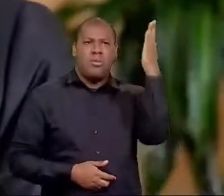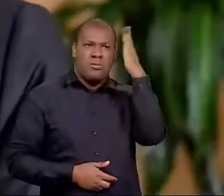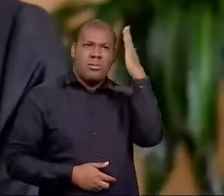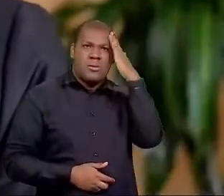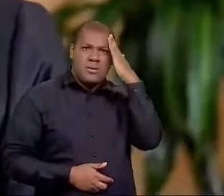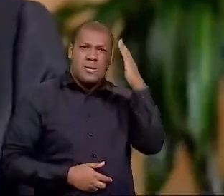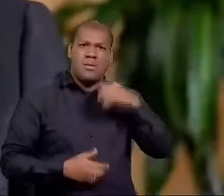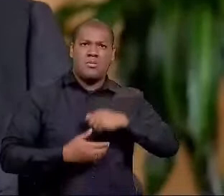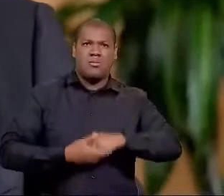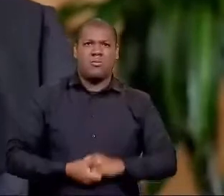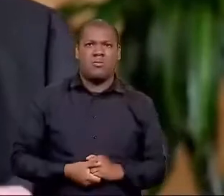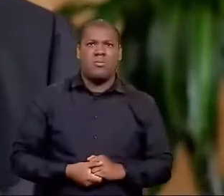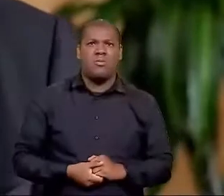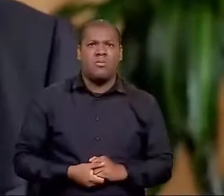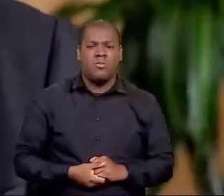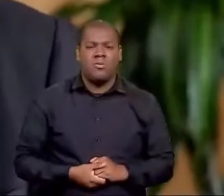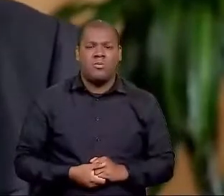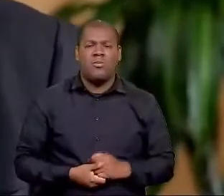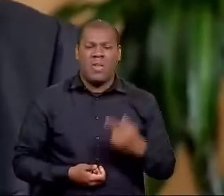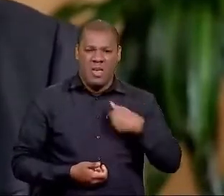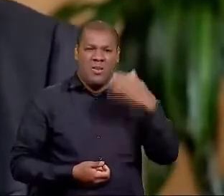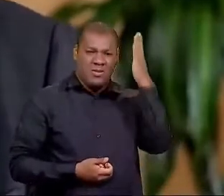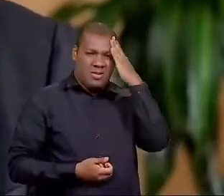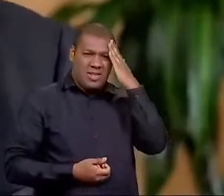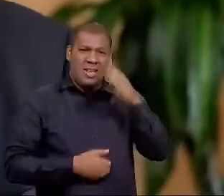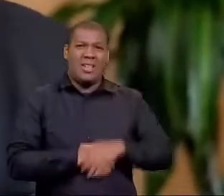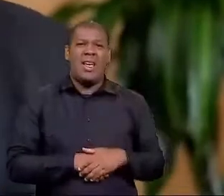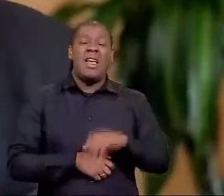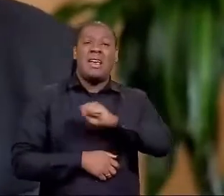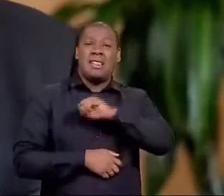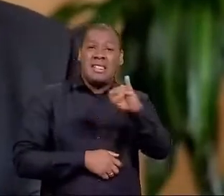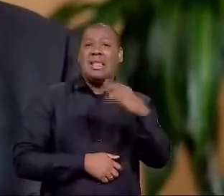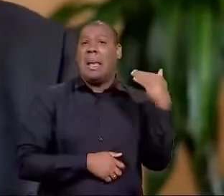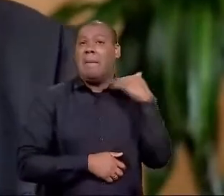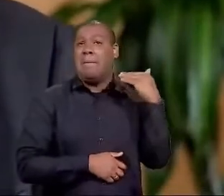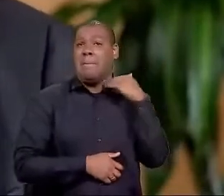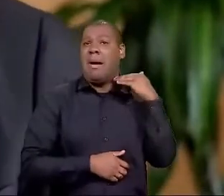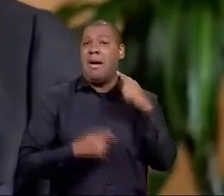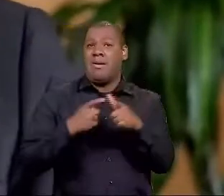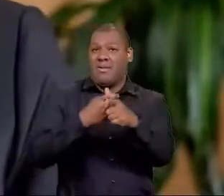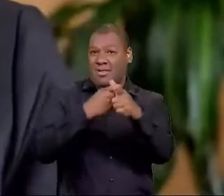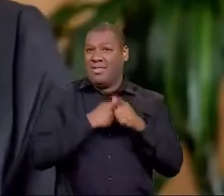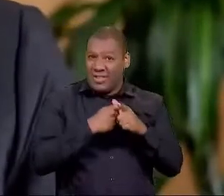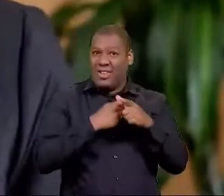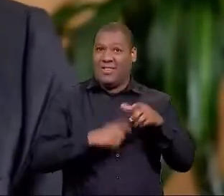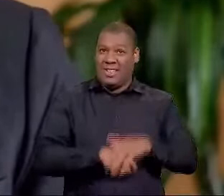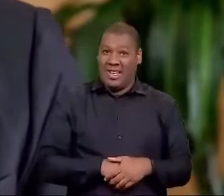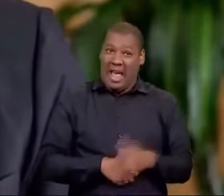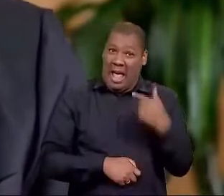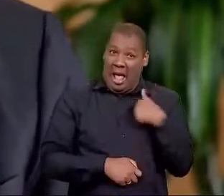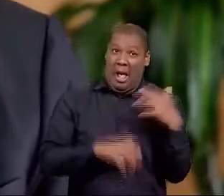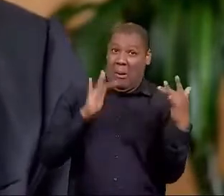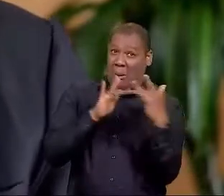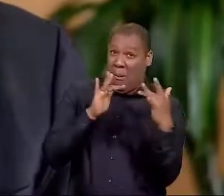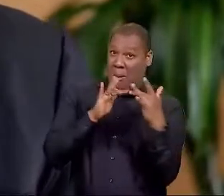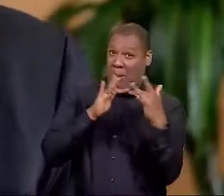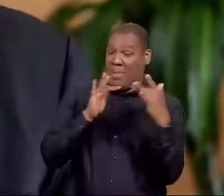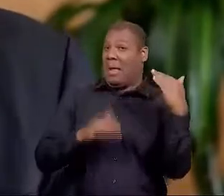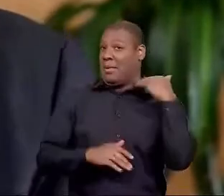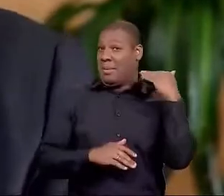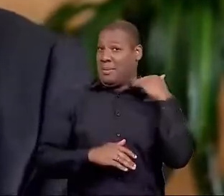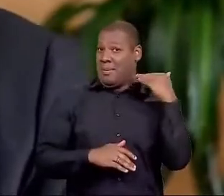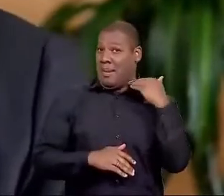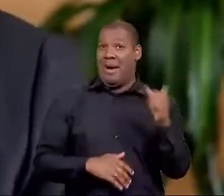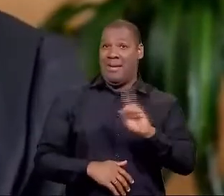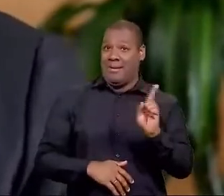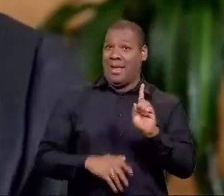Quando você deve para um banco, você não passa perto do banco. Mas você vai para o Serasa, se você não tiver mais crédito. Sim. Mas